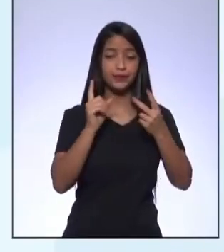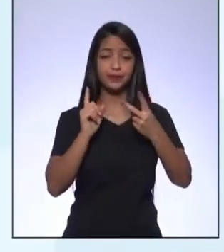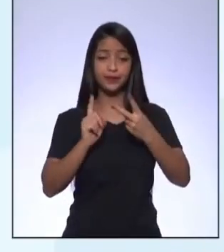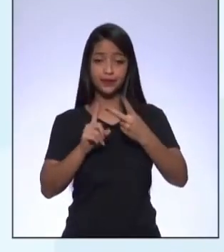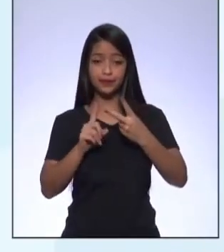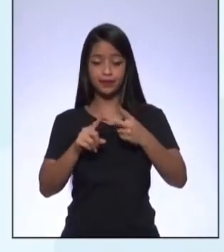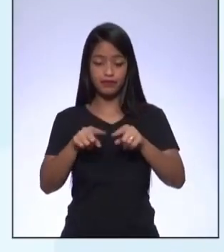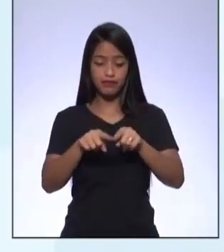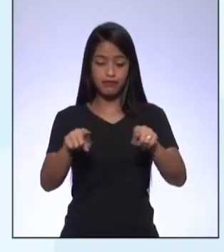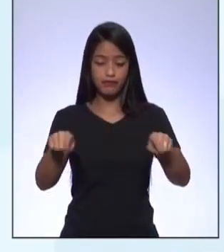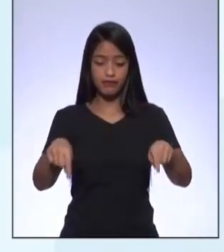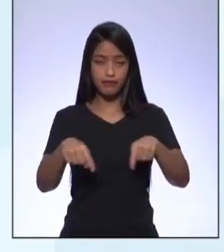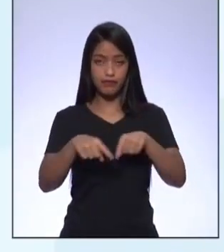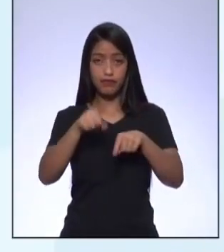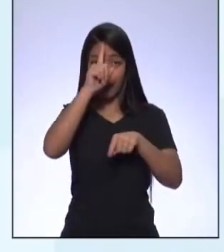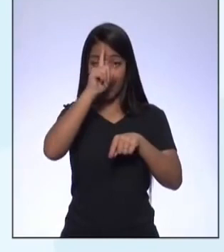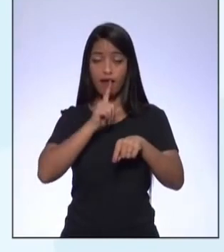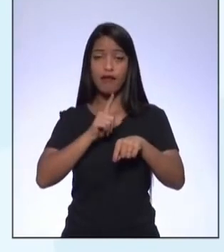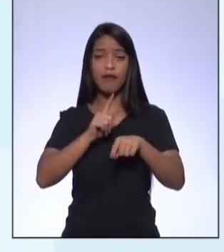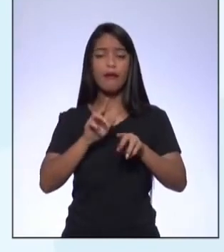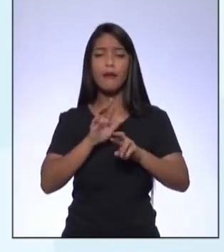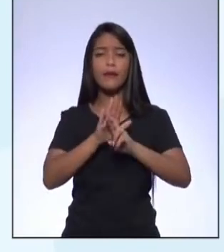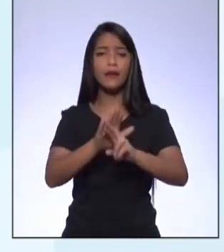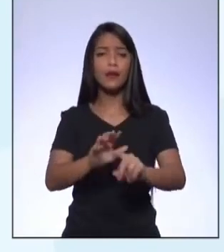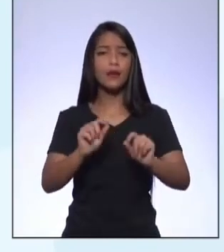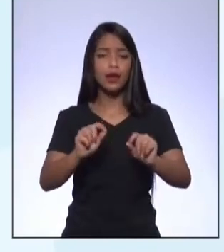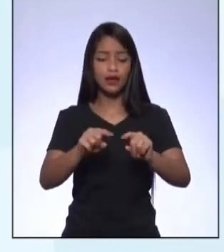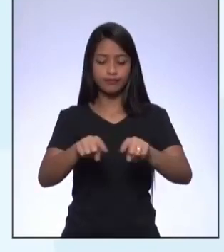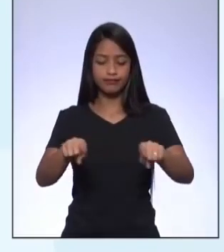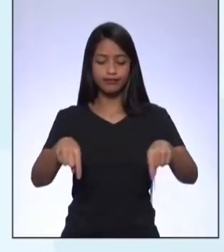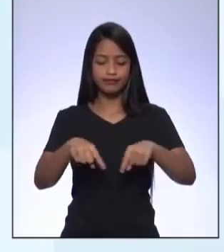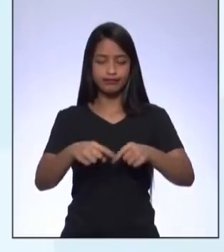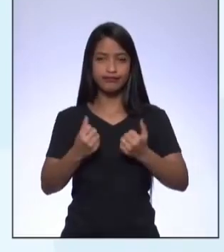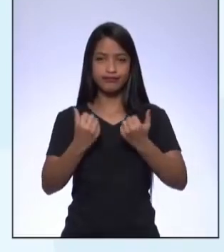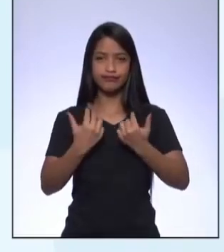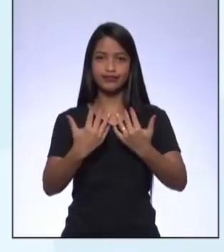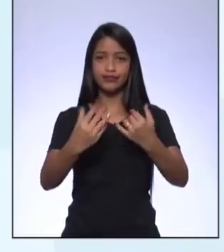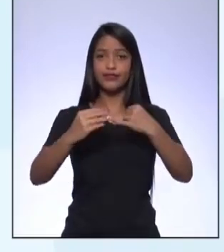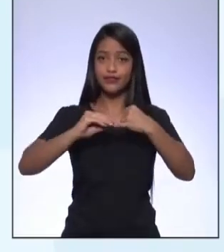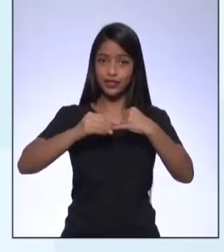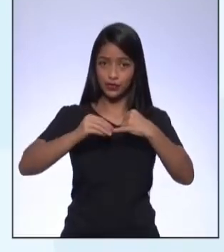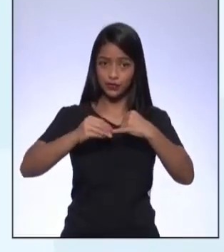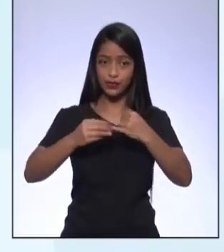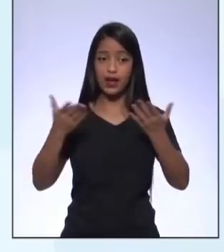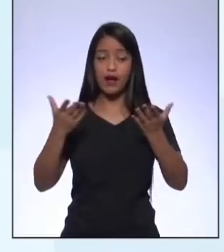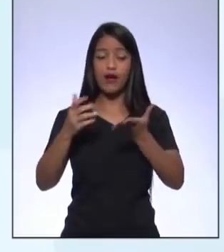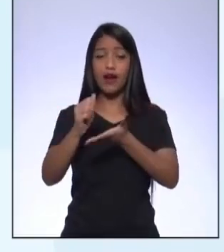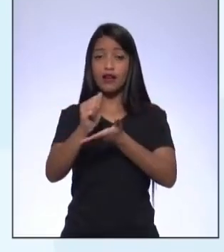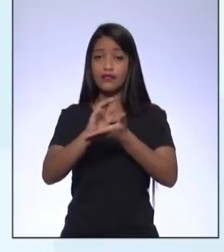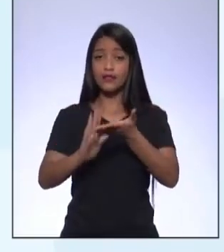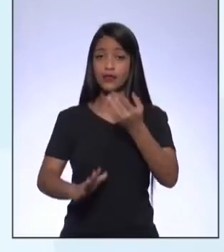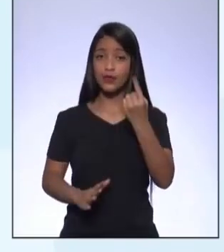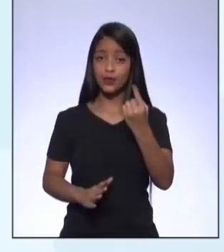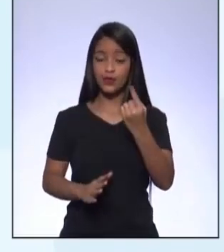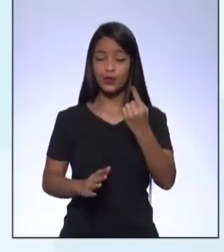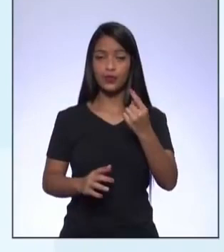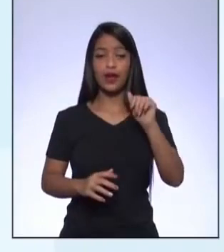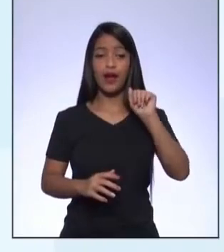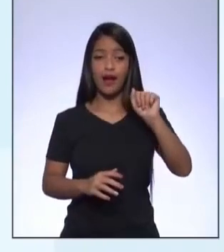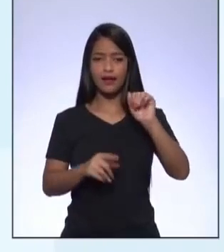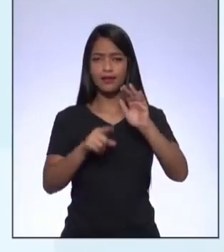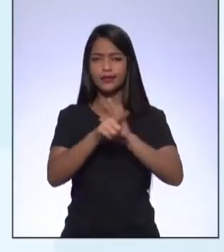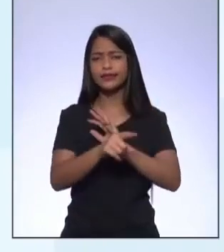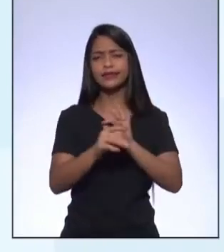Ok? Olha lá, aparece para vocês. Atividade 1. Letra A, bastante simples. A letra